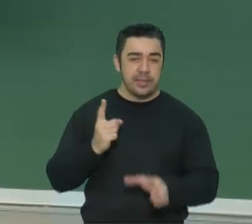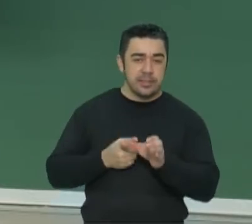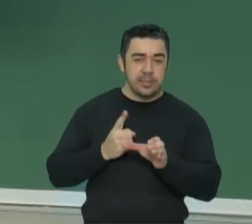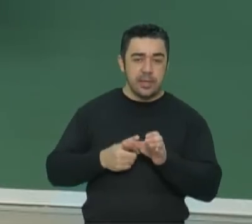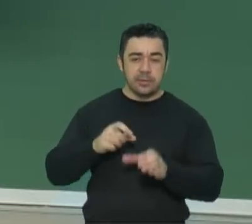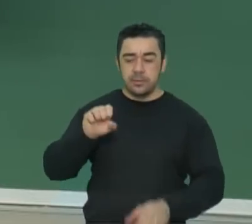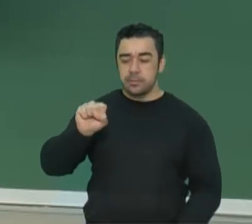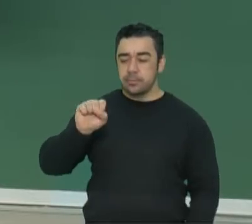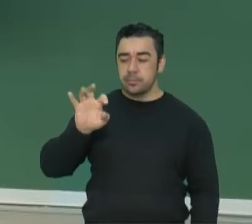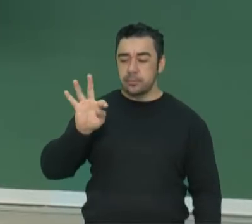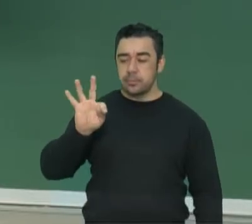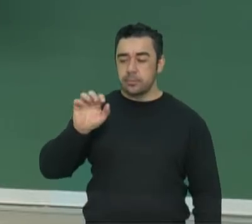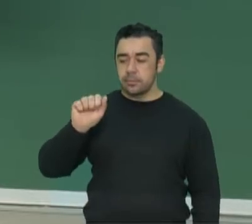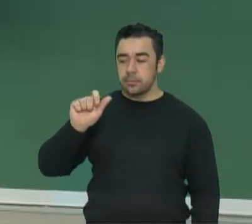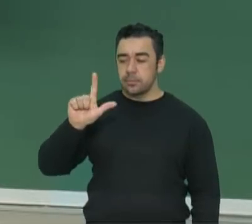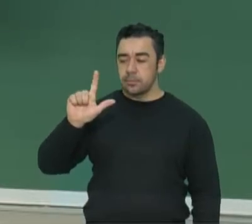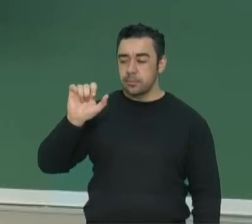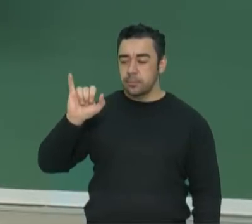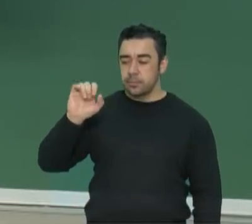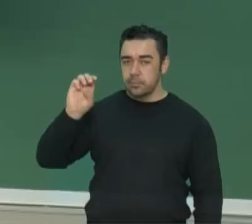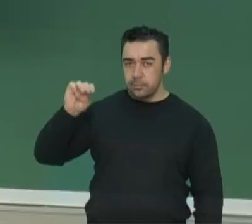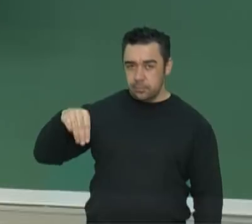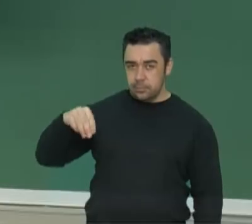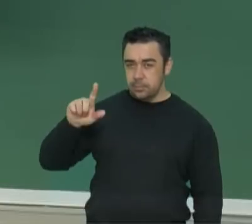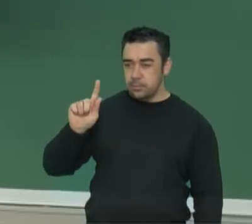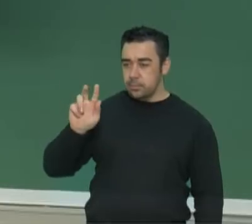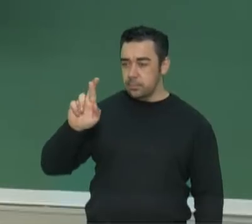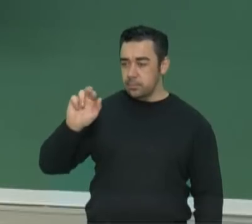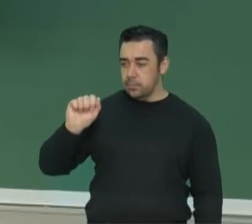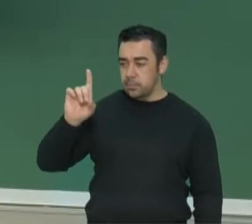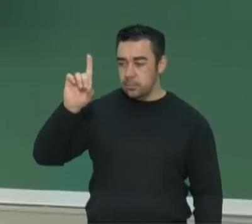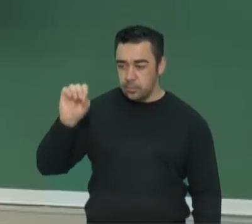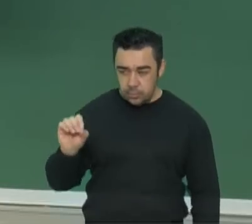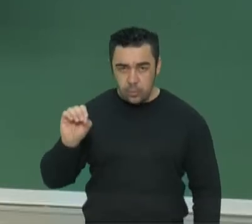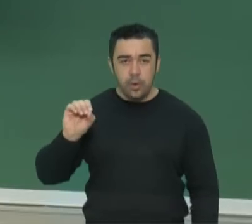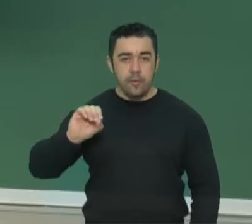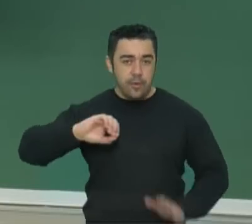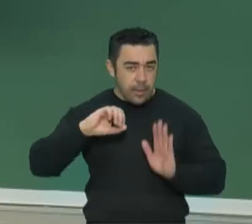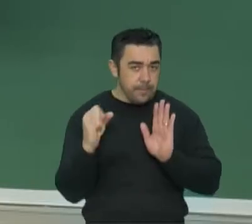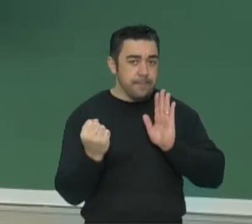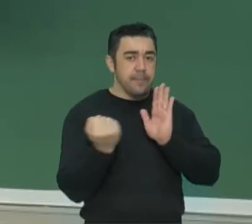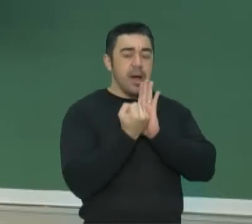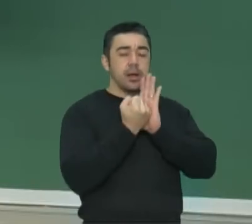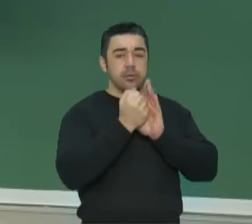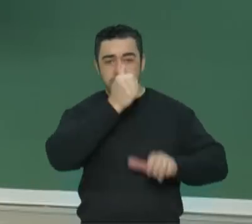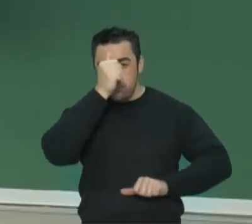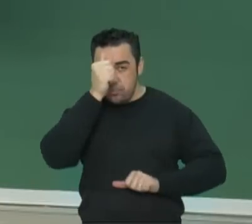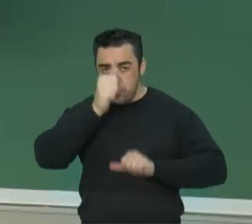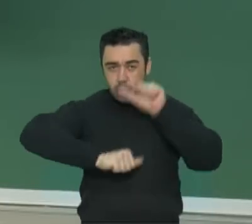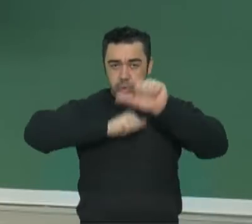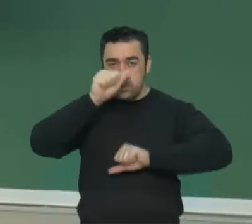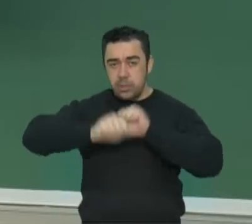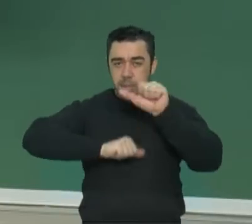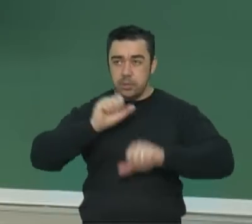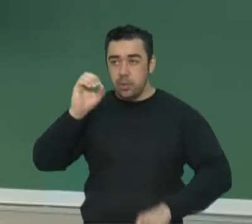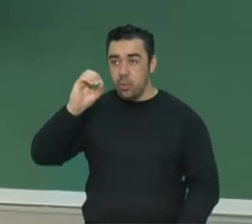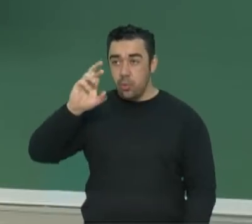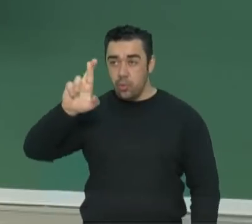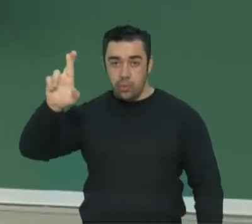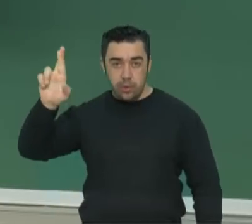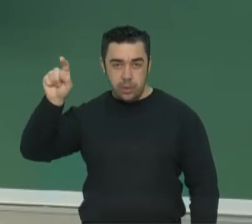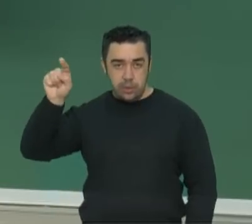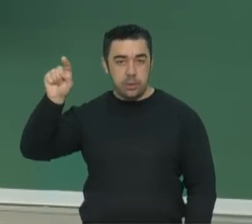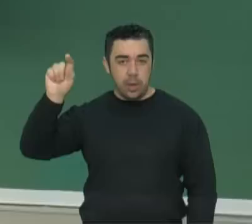Stalingrado, lá no comecinho de 1943, marcou a virada da guerra nessa frente oriental. E aí a